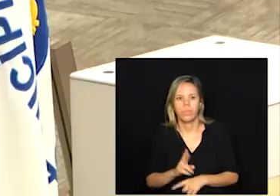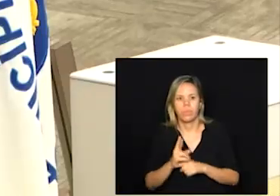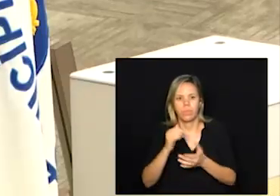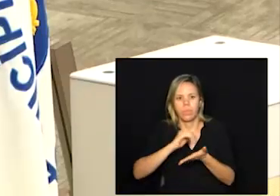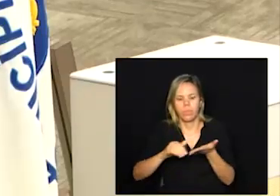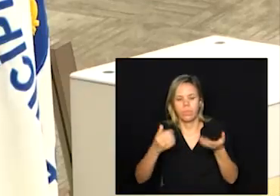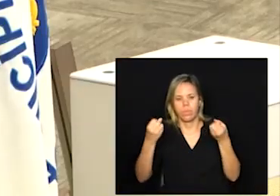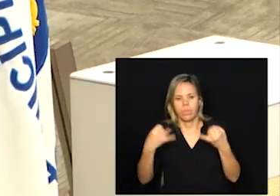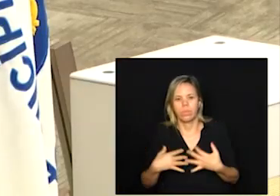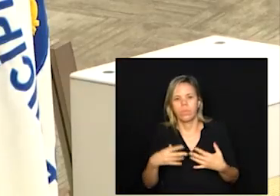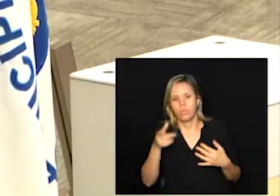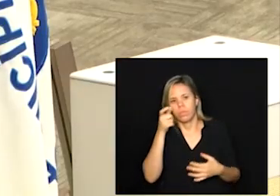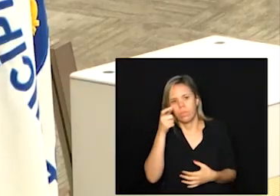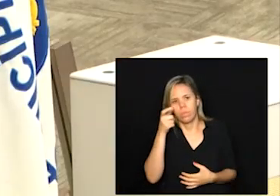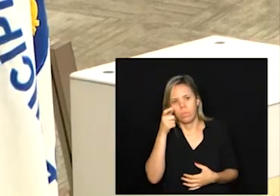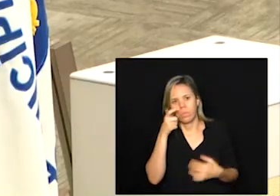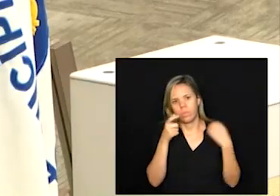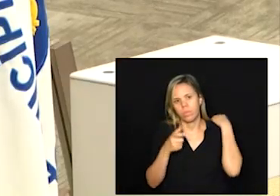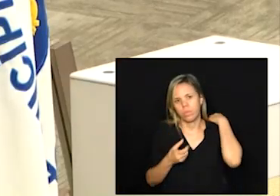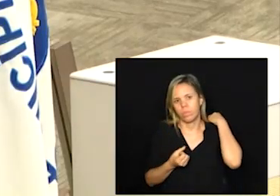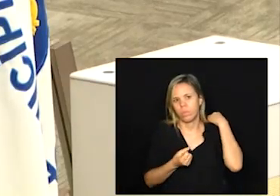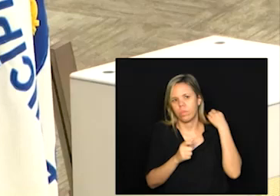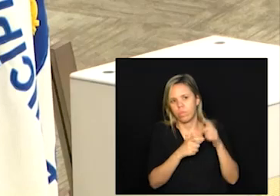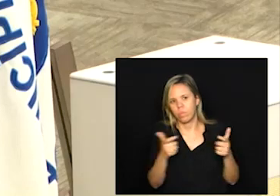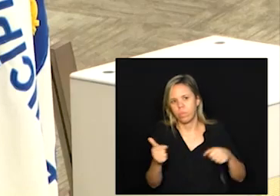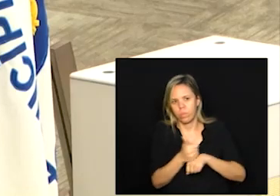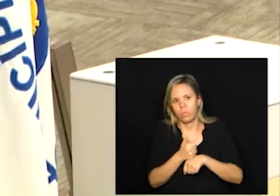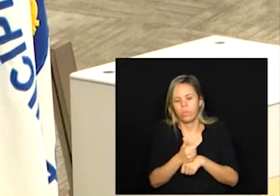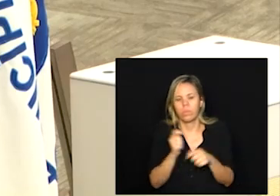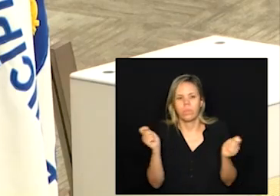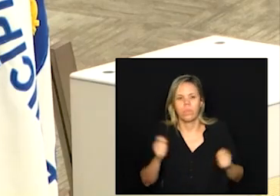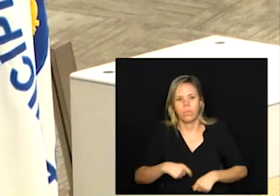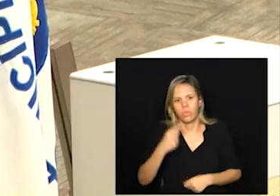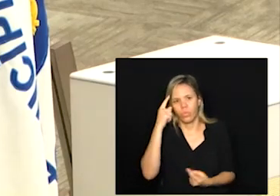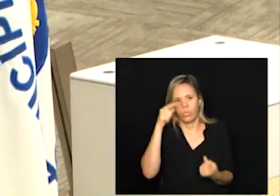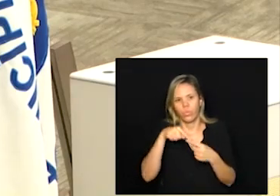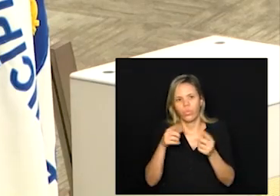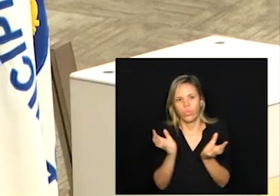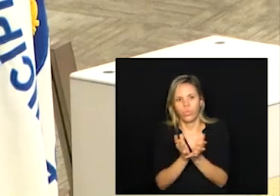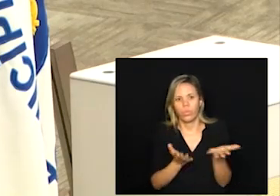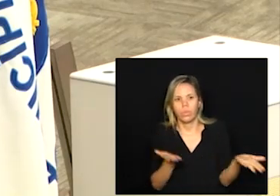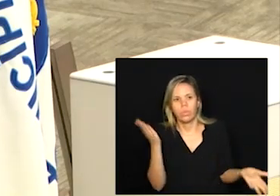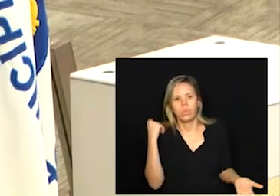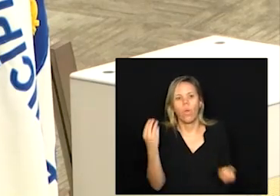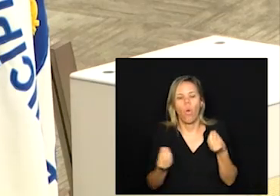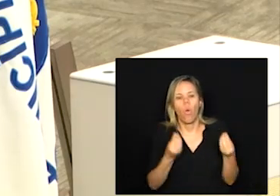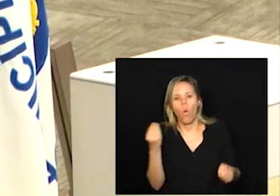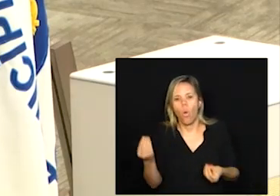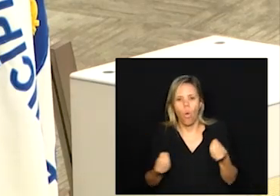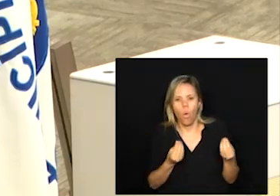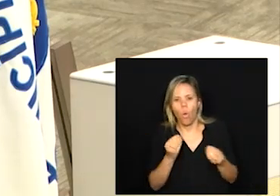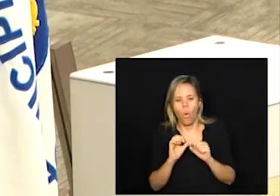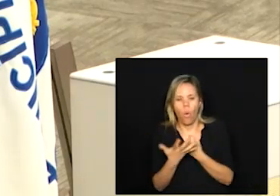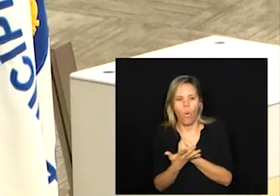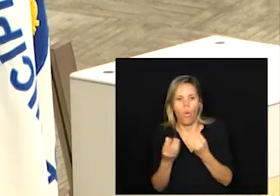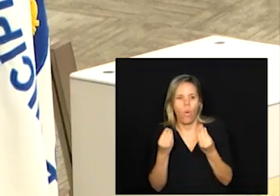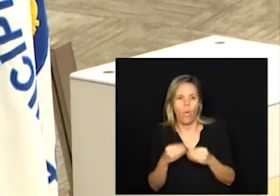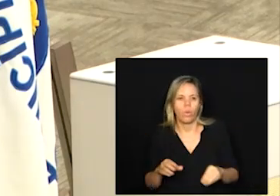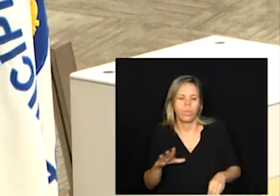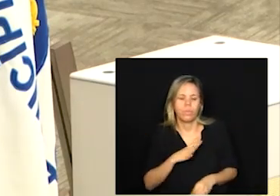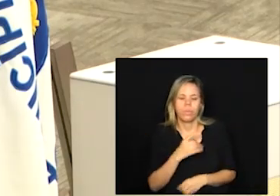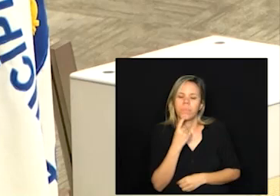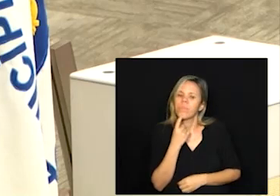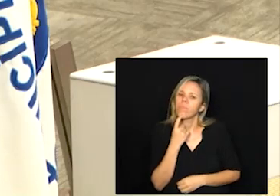relator. Nós queremos ouvir o maior número de segmentos possível, porque a ideia da comissão é saber como a pandemia impactou a cidade